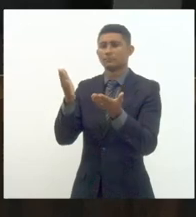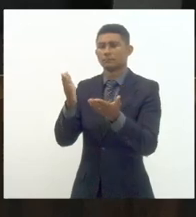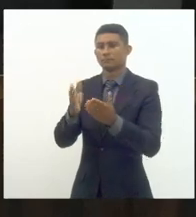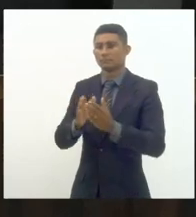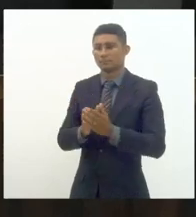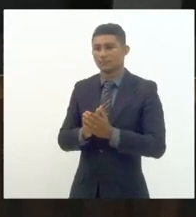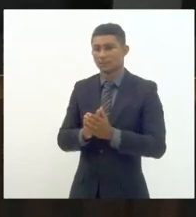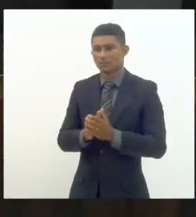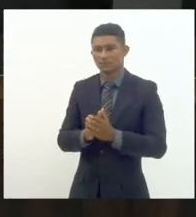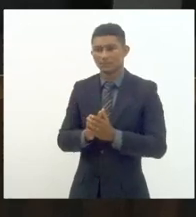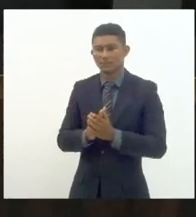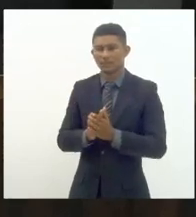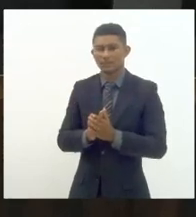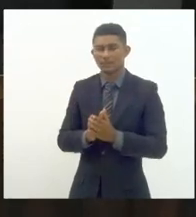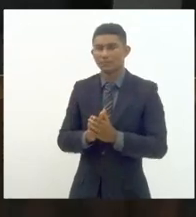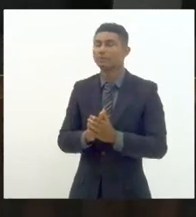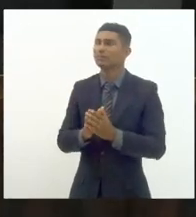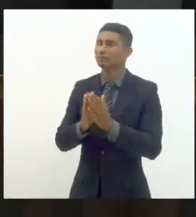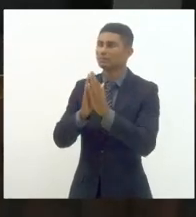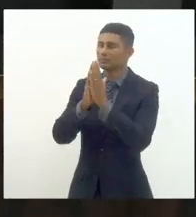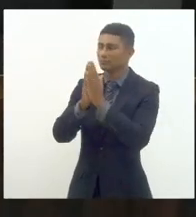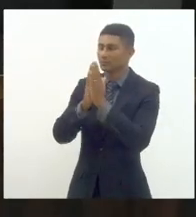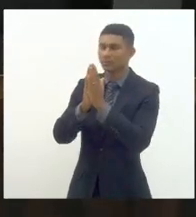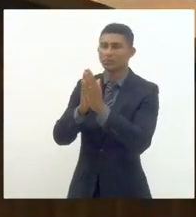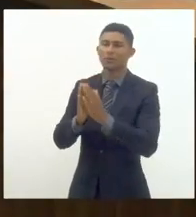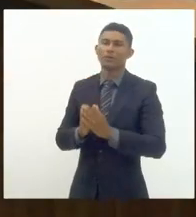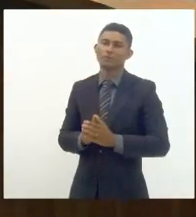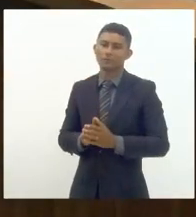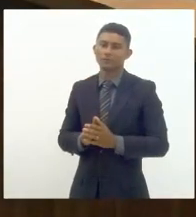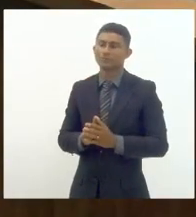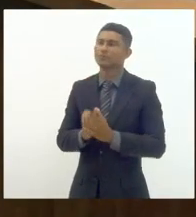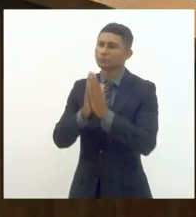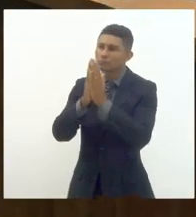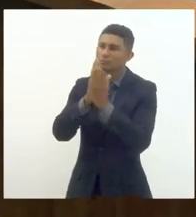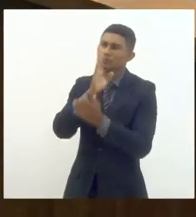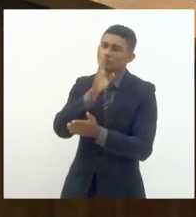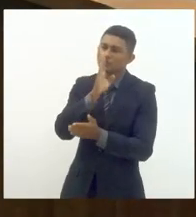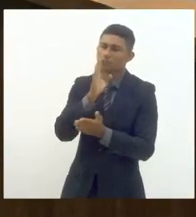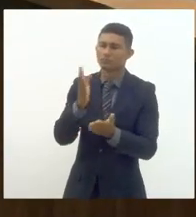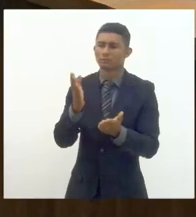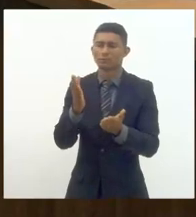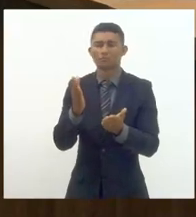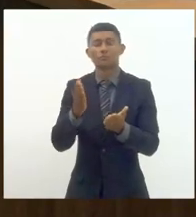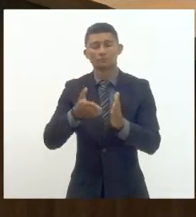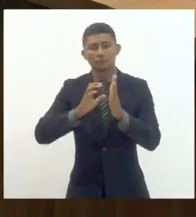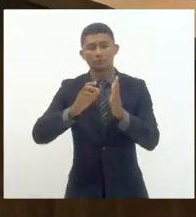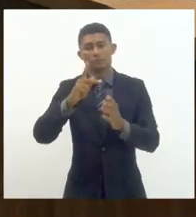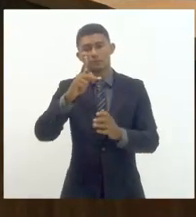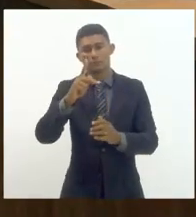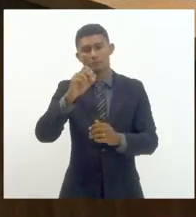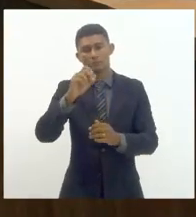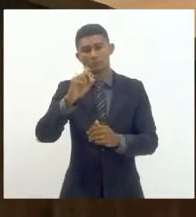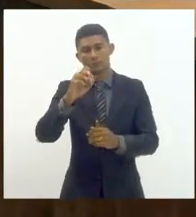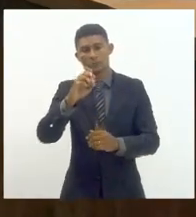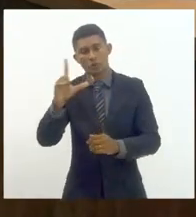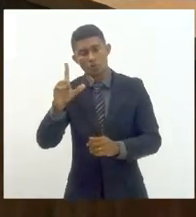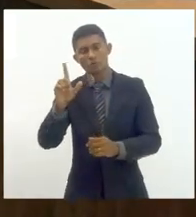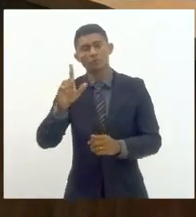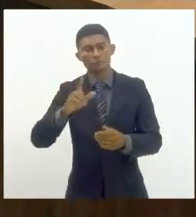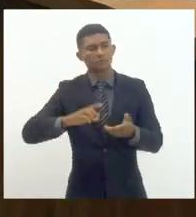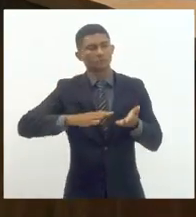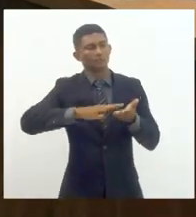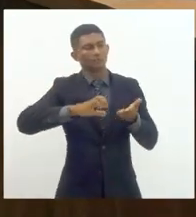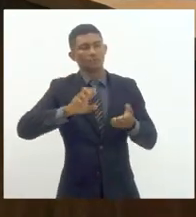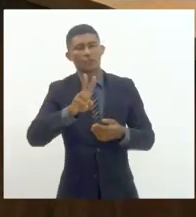a votação, vamos acordar. Nesse sentido, a bancada do PSOL vai retirar, entendendo que as emendas que a